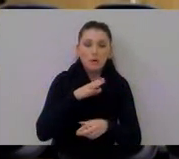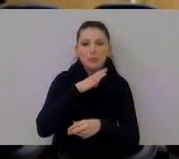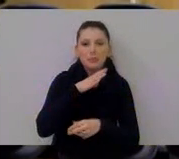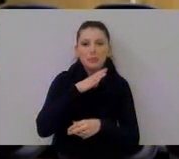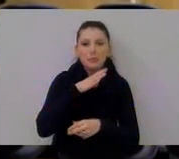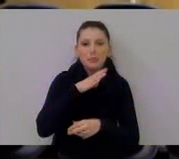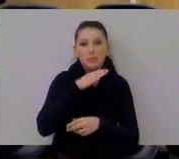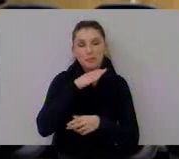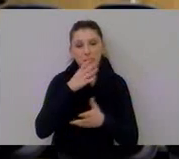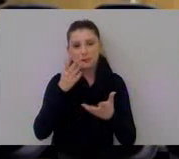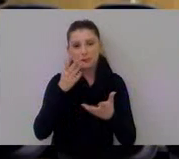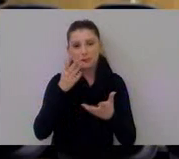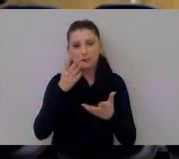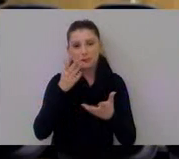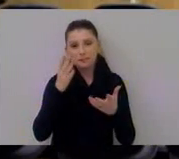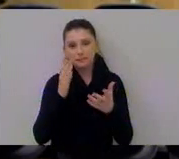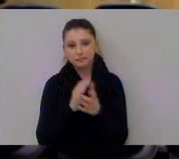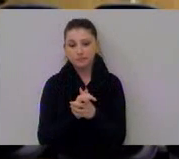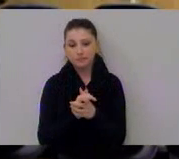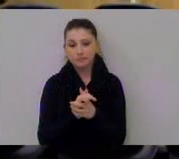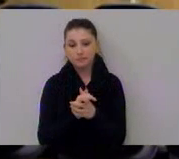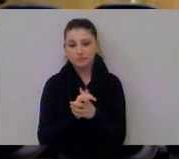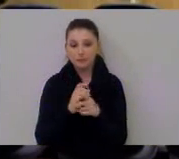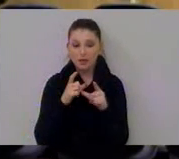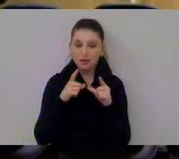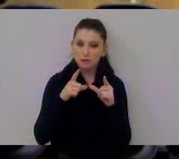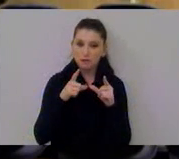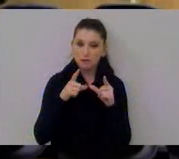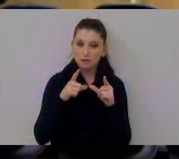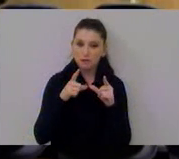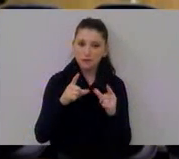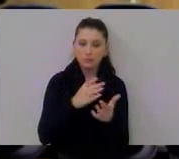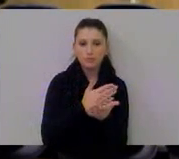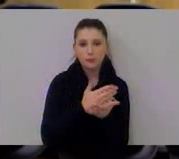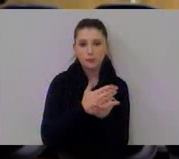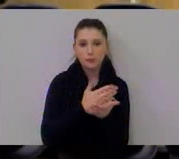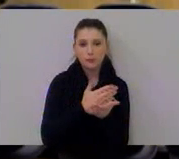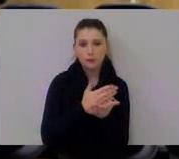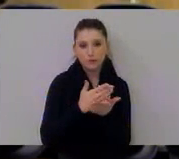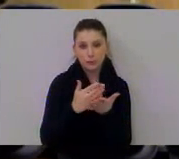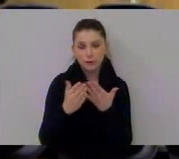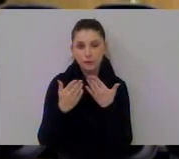O requerimento continua em discussão.